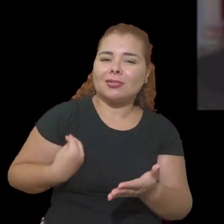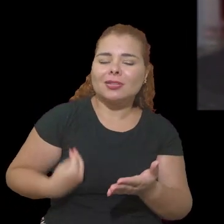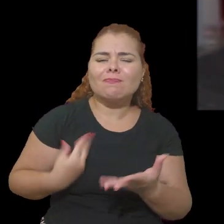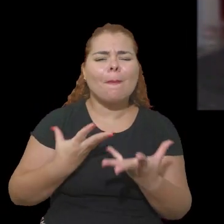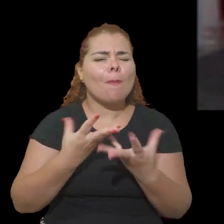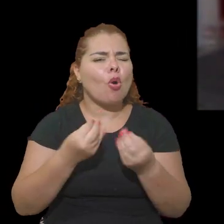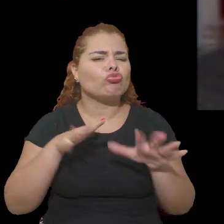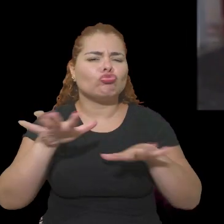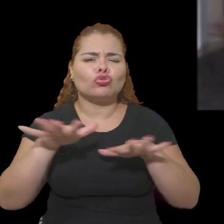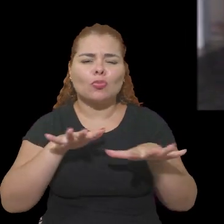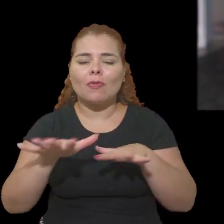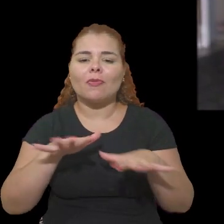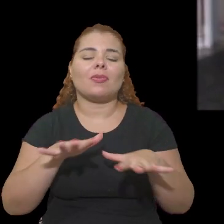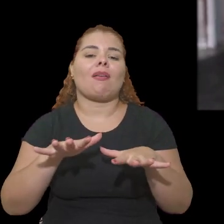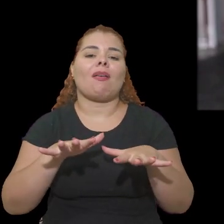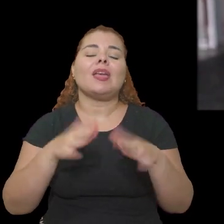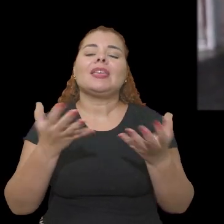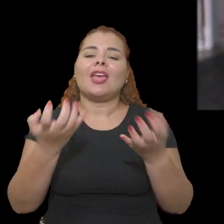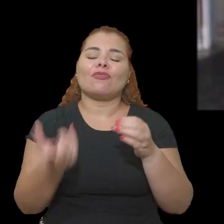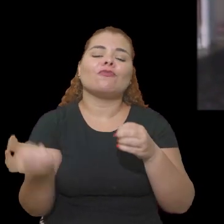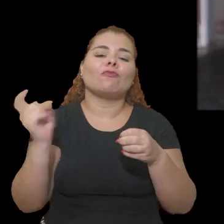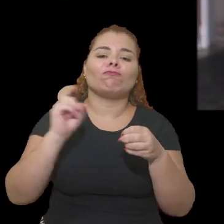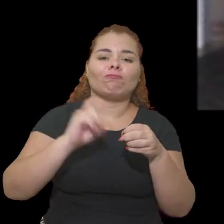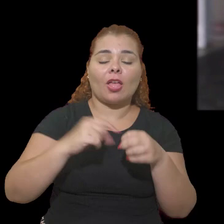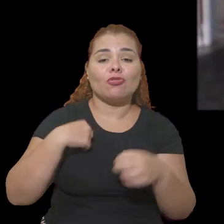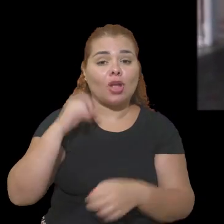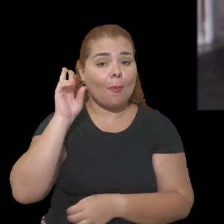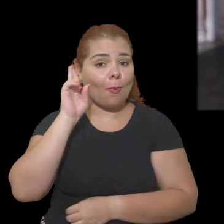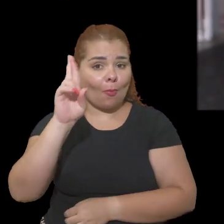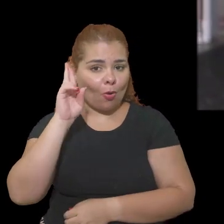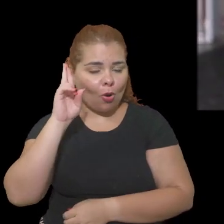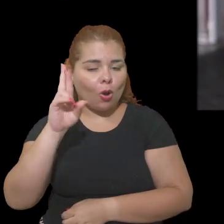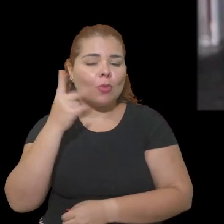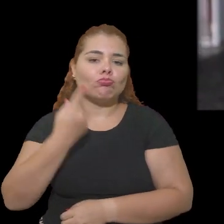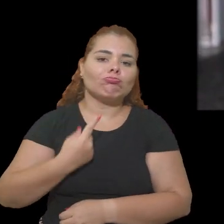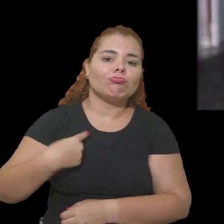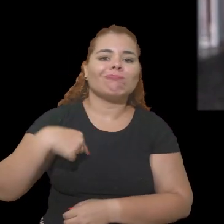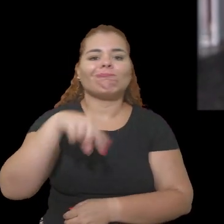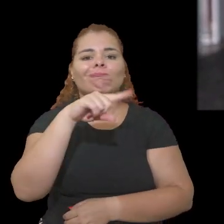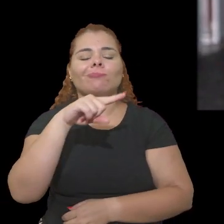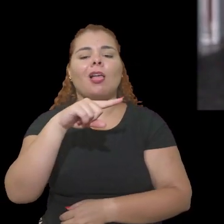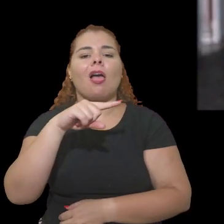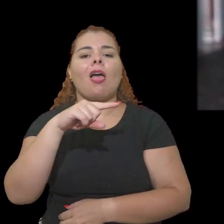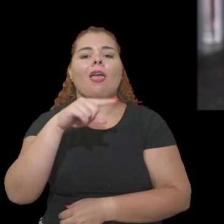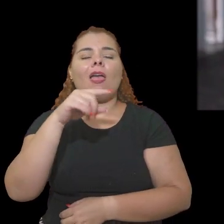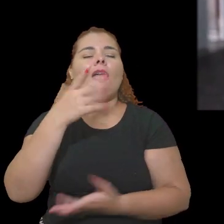de trabalhos, mas quero voltar a fazer, né? Sou um dos responsáveis por registrar o samba rock como